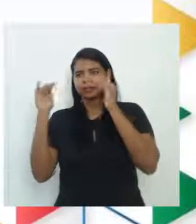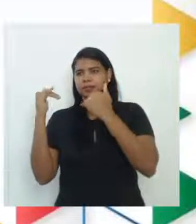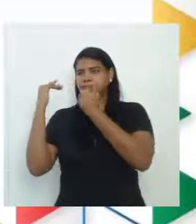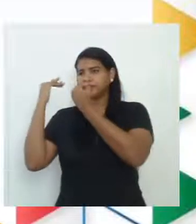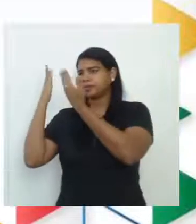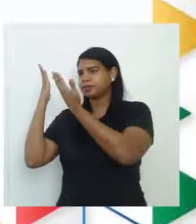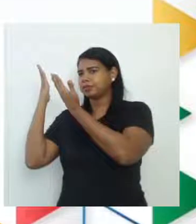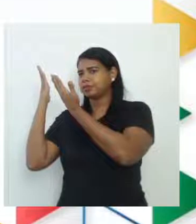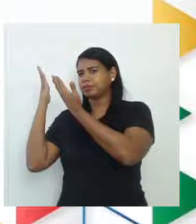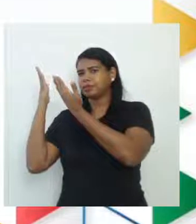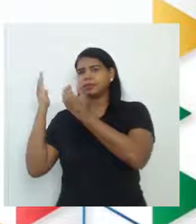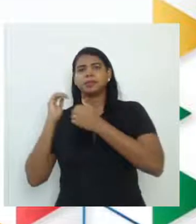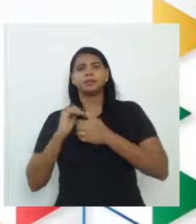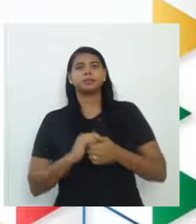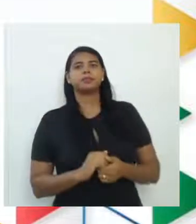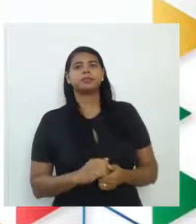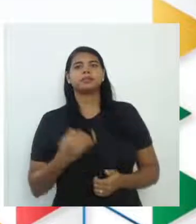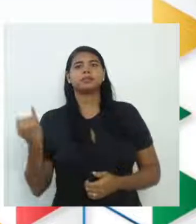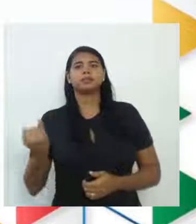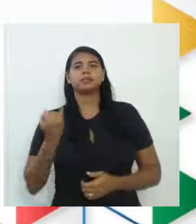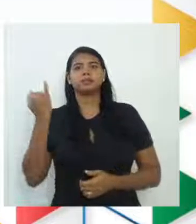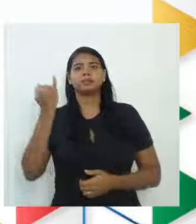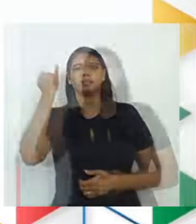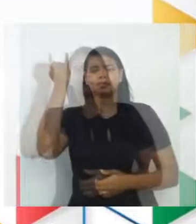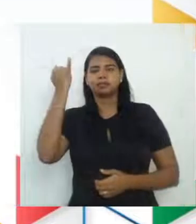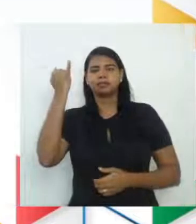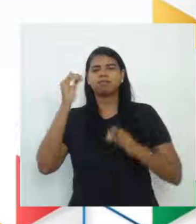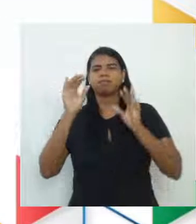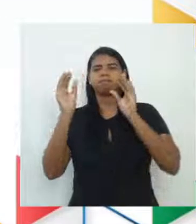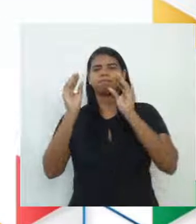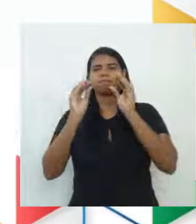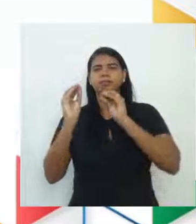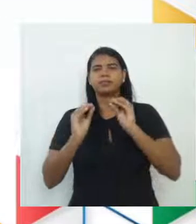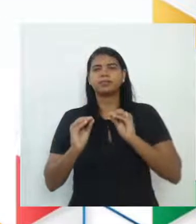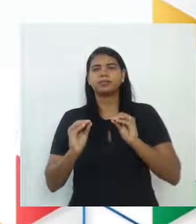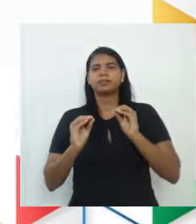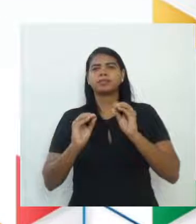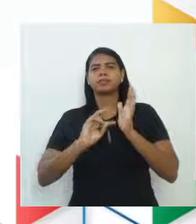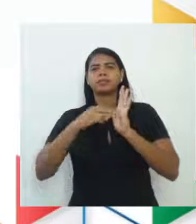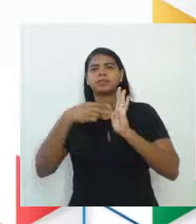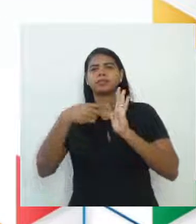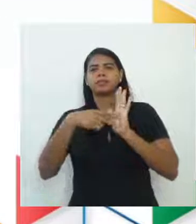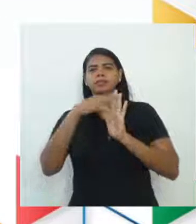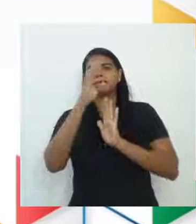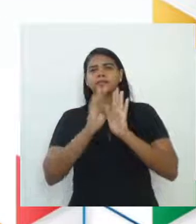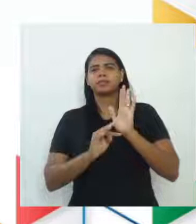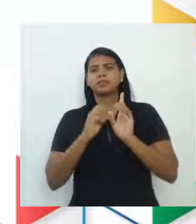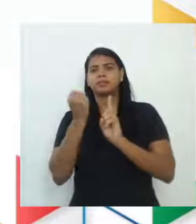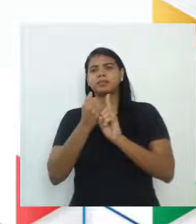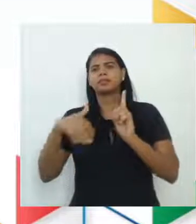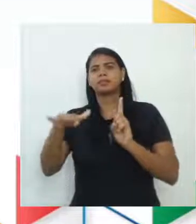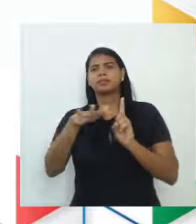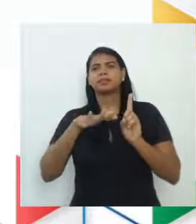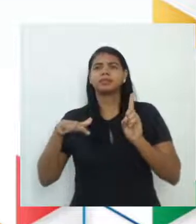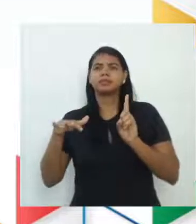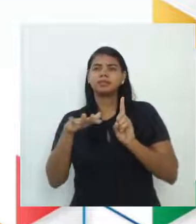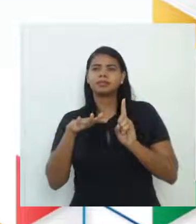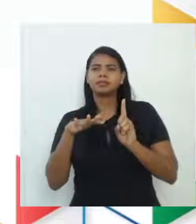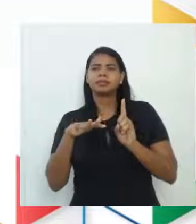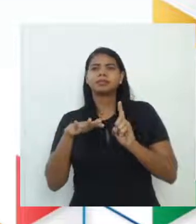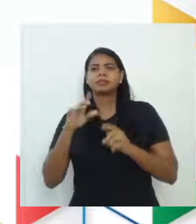importante, não é isso? Exatamente, a gente tem aí a definição, né, do que significa cidadania, né, que vem do